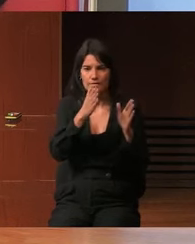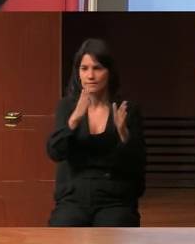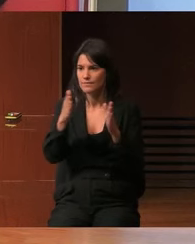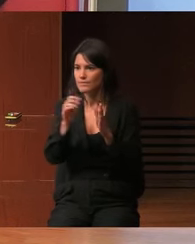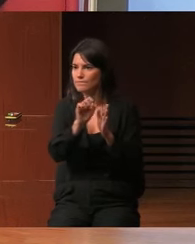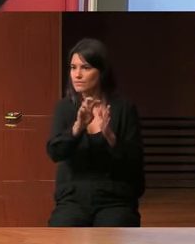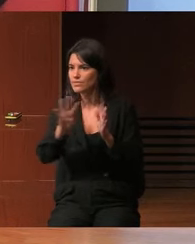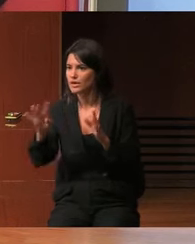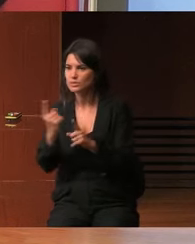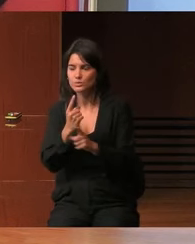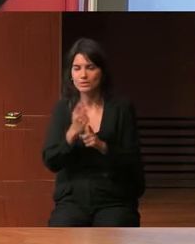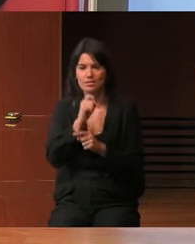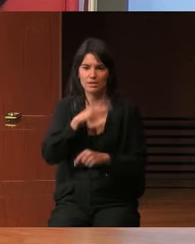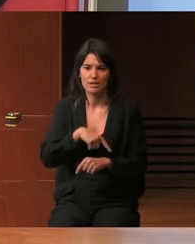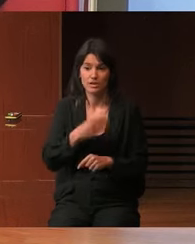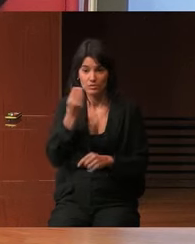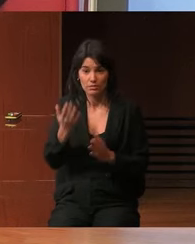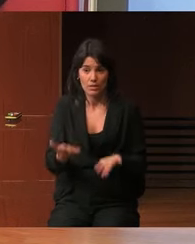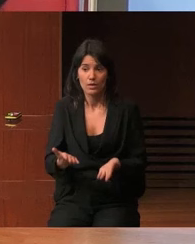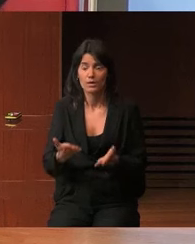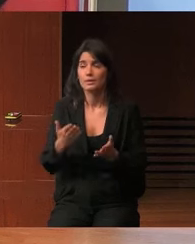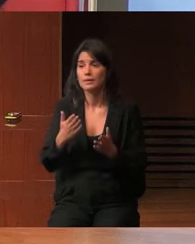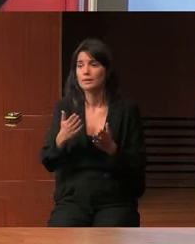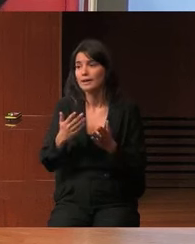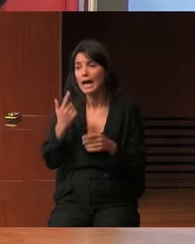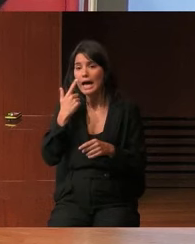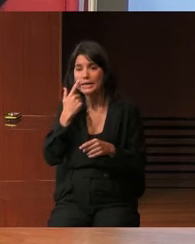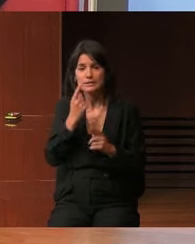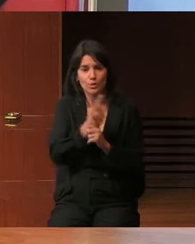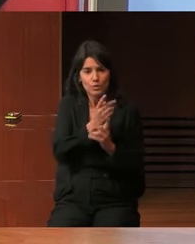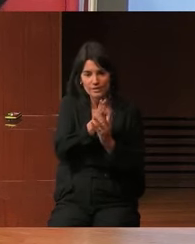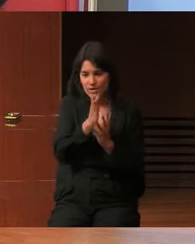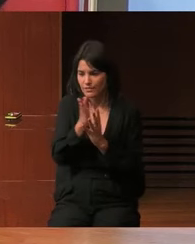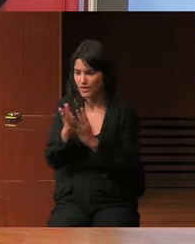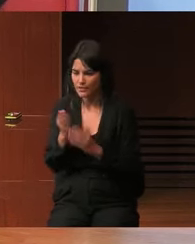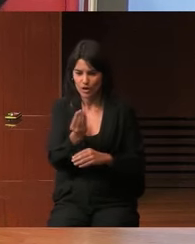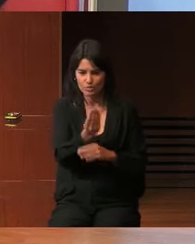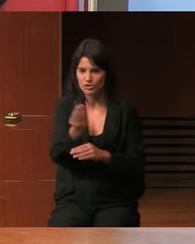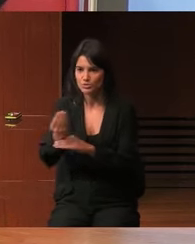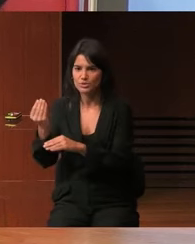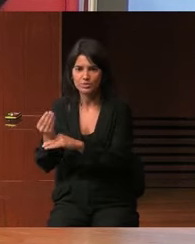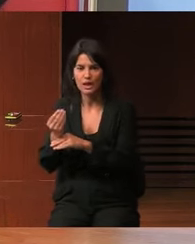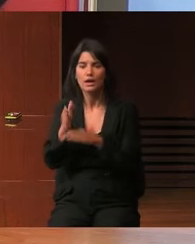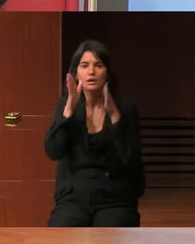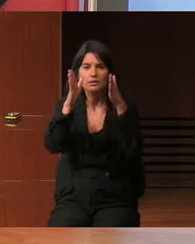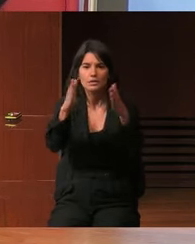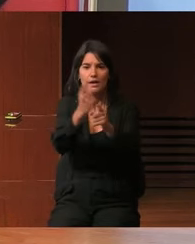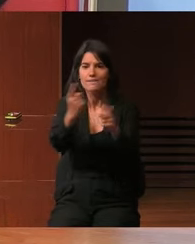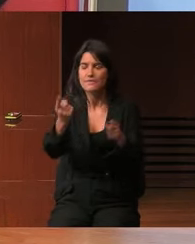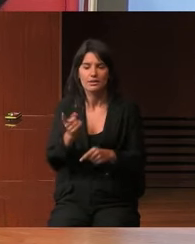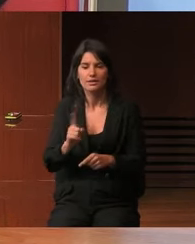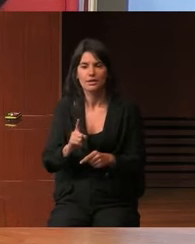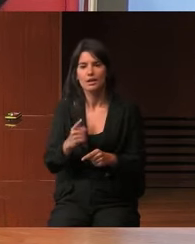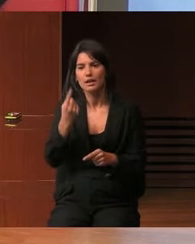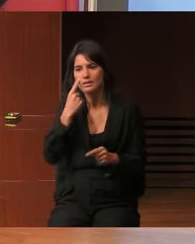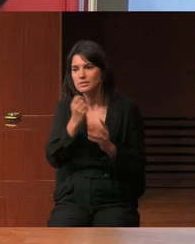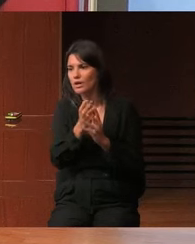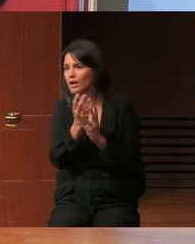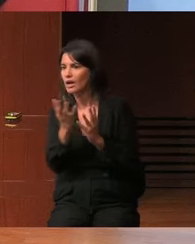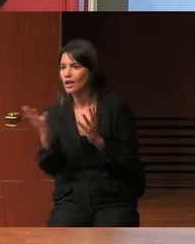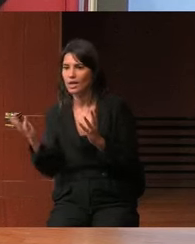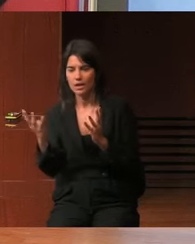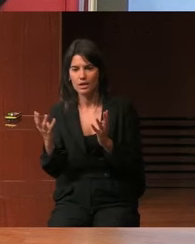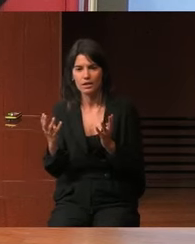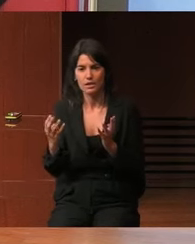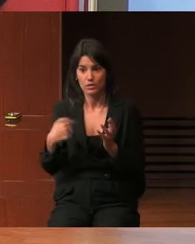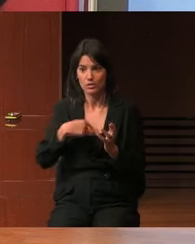um jovem hoje parece que tem de ter uma atenção distribuída por vários objetos. Não tem uma atenção só sobre uma coisa. Nós podemos dizer,